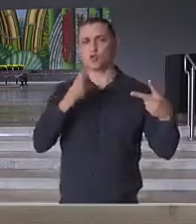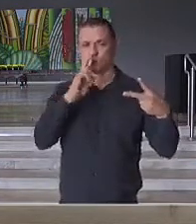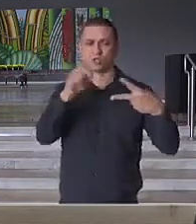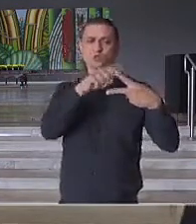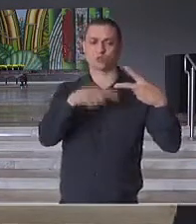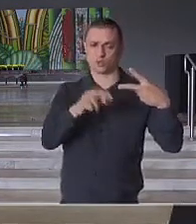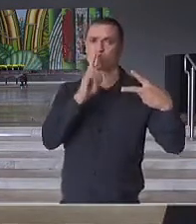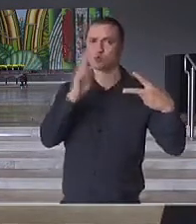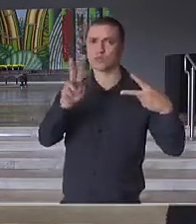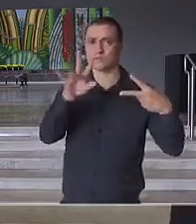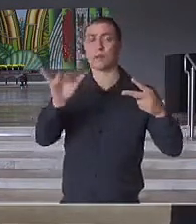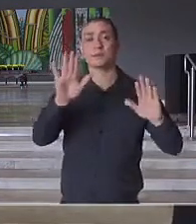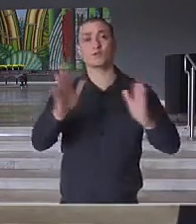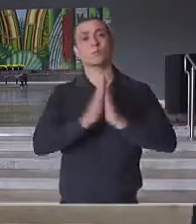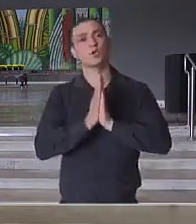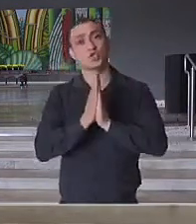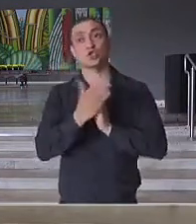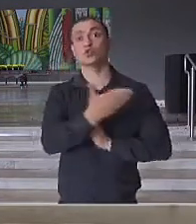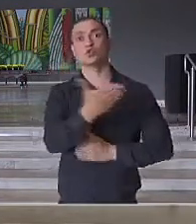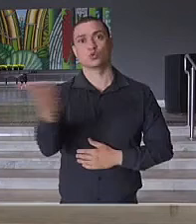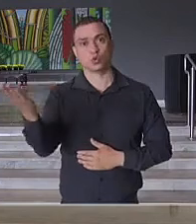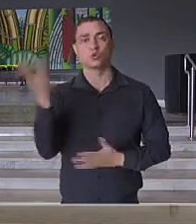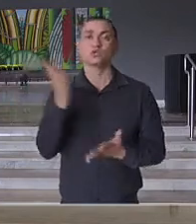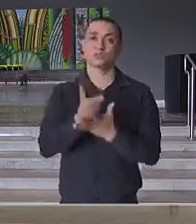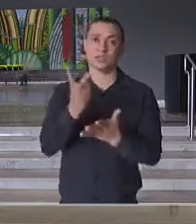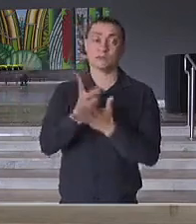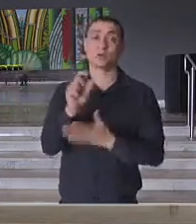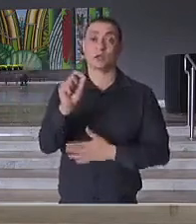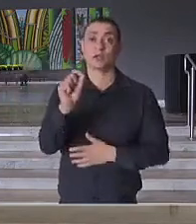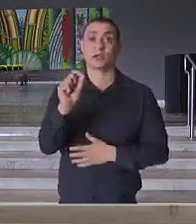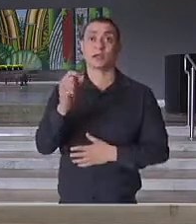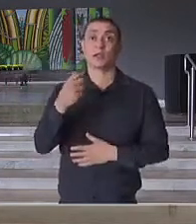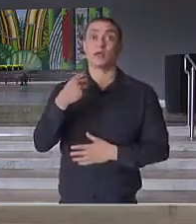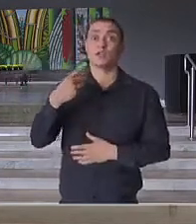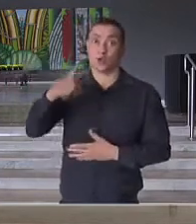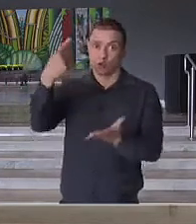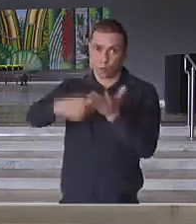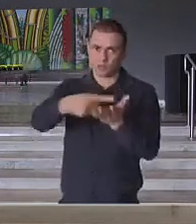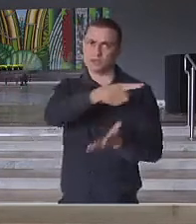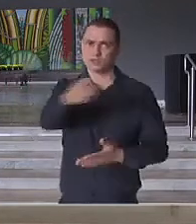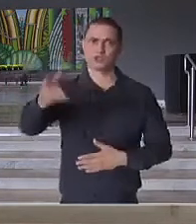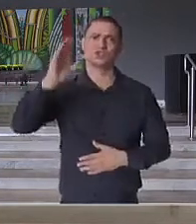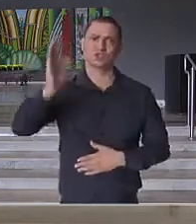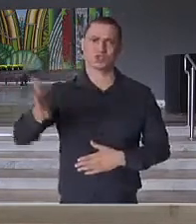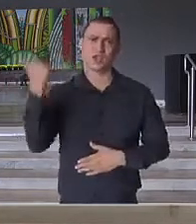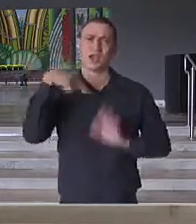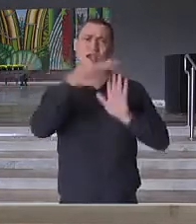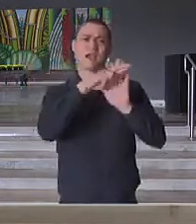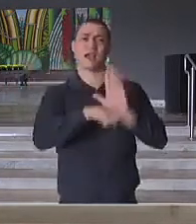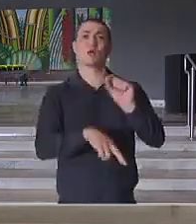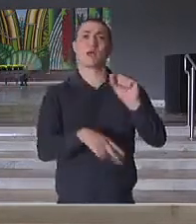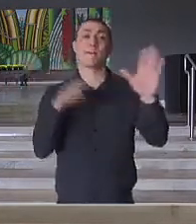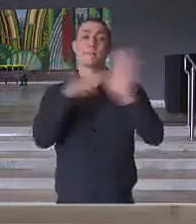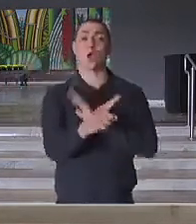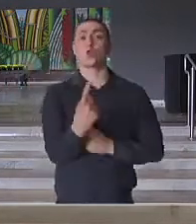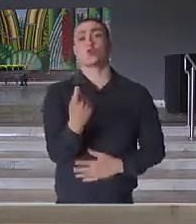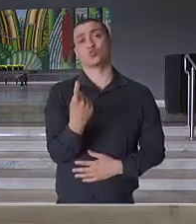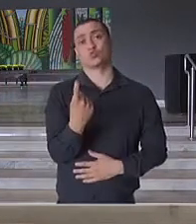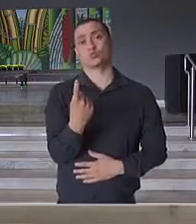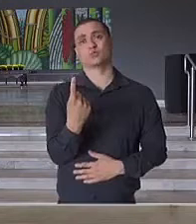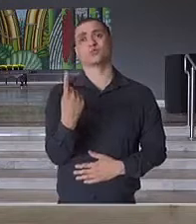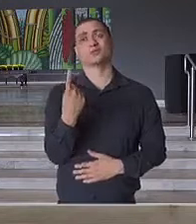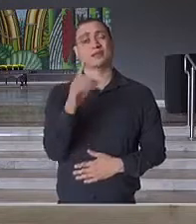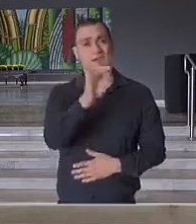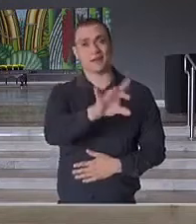duas perguntas, mas vou fazer um apelo aos jornalistas. Nós estabelecemos com vocês uma regrinha básica que foi uma pergunta